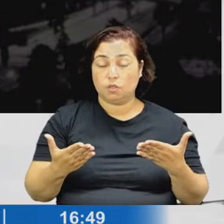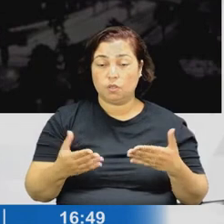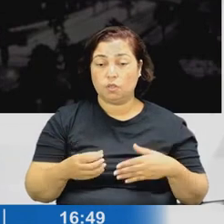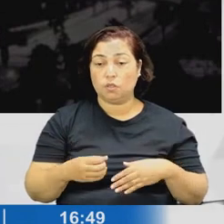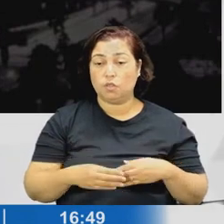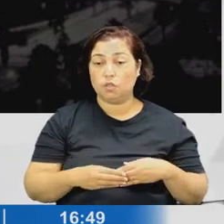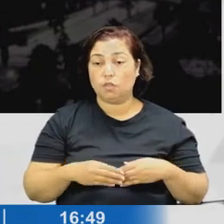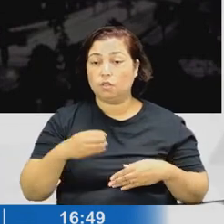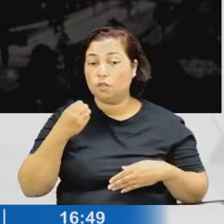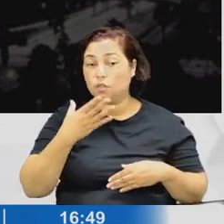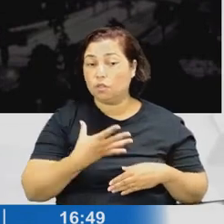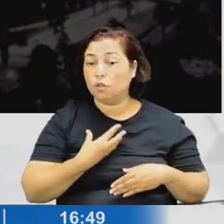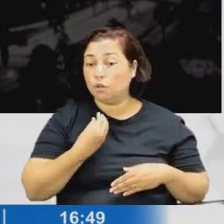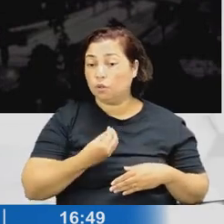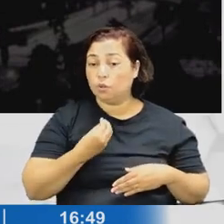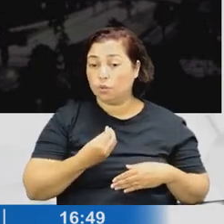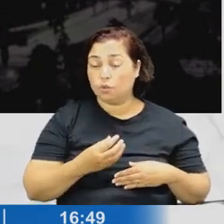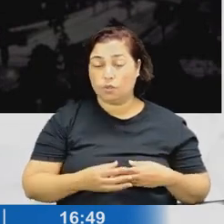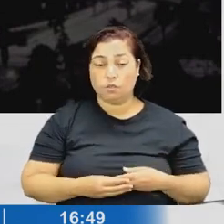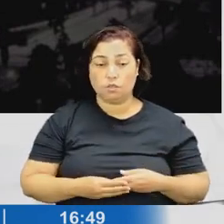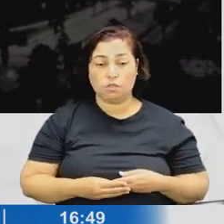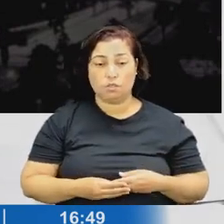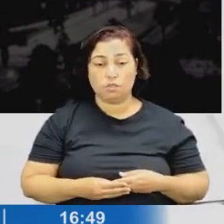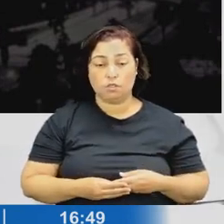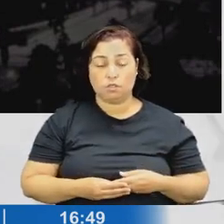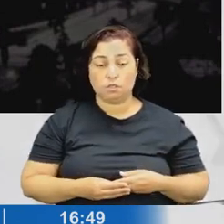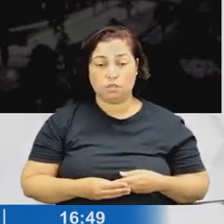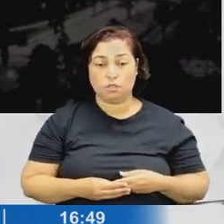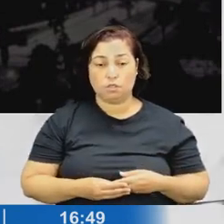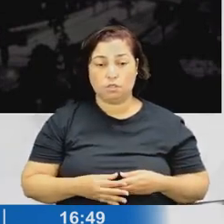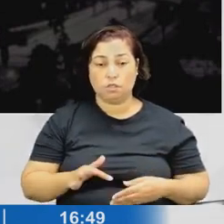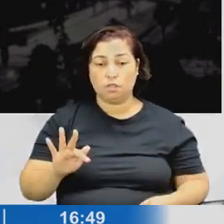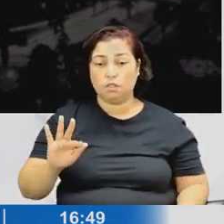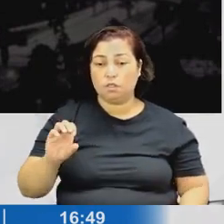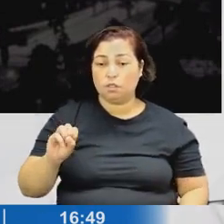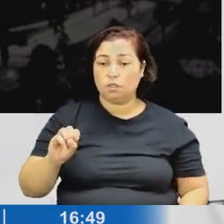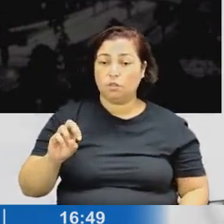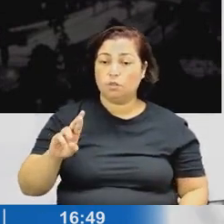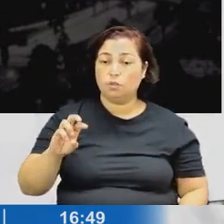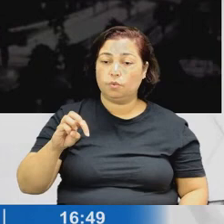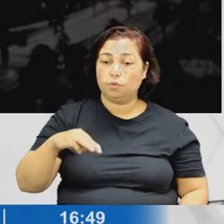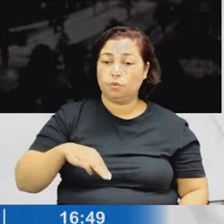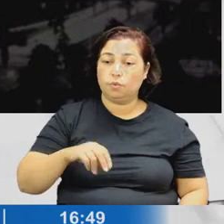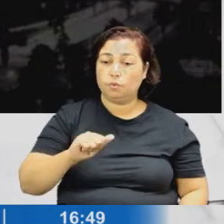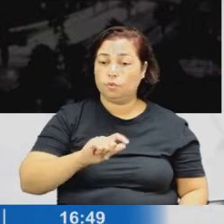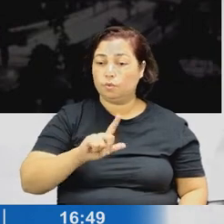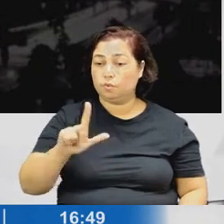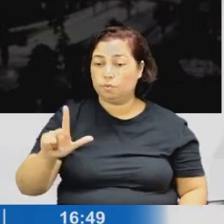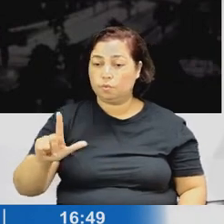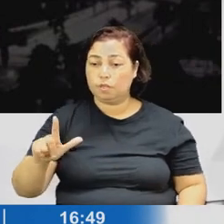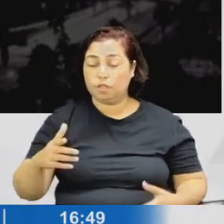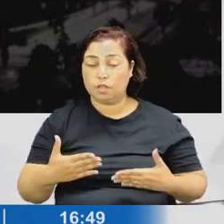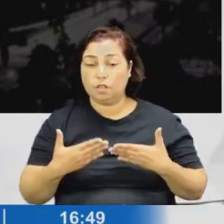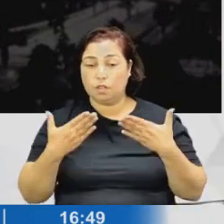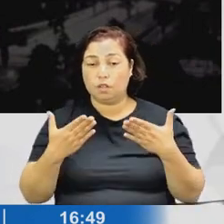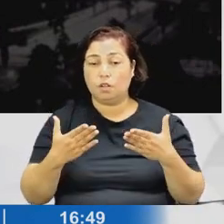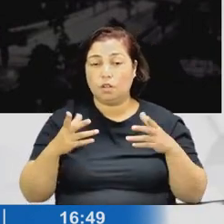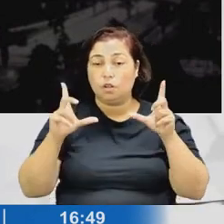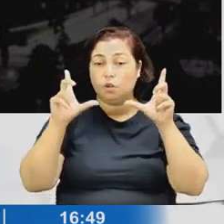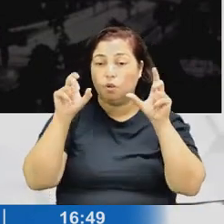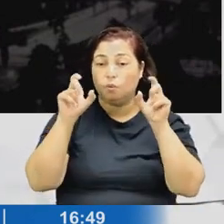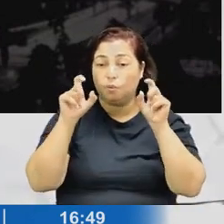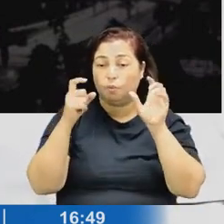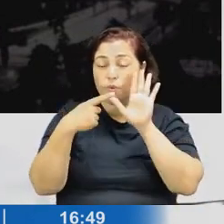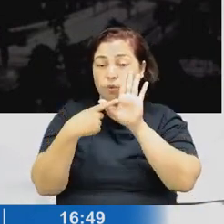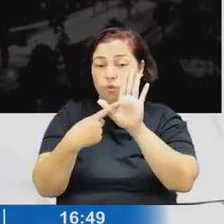de bem com a vida dia a dia no formal no formal bota sempre foto no local de